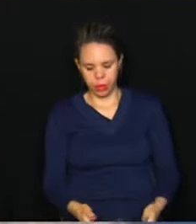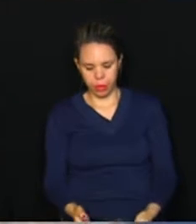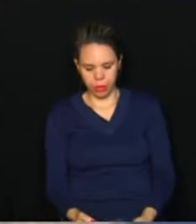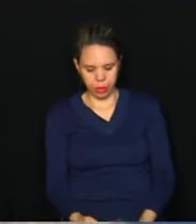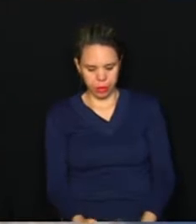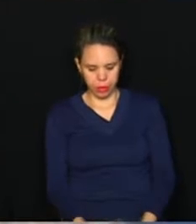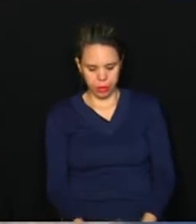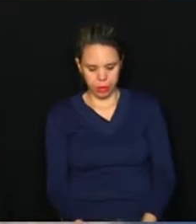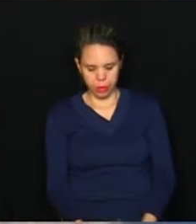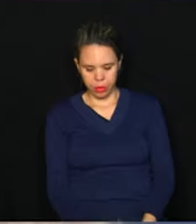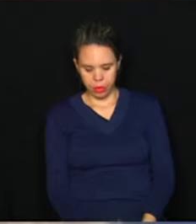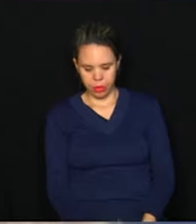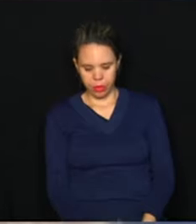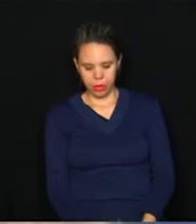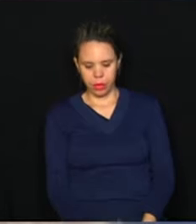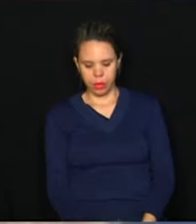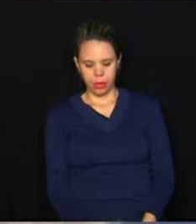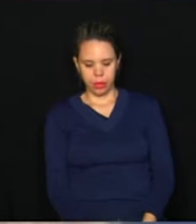97829